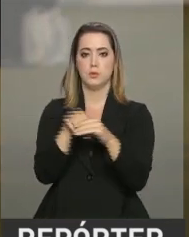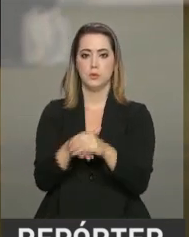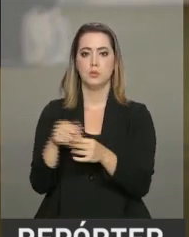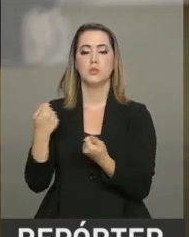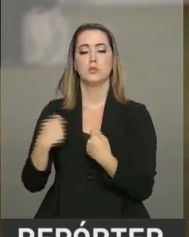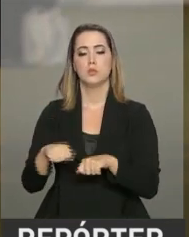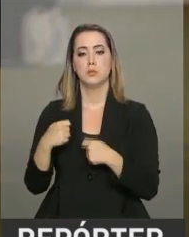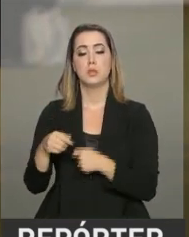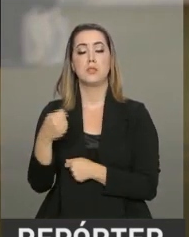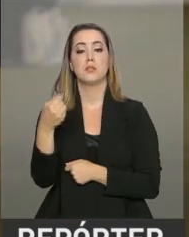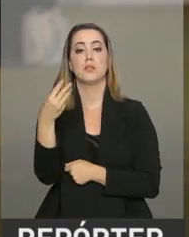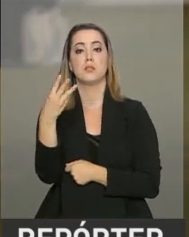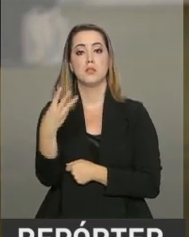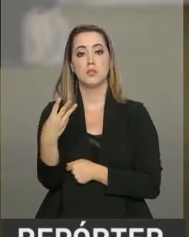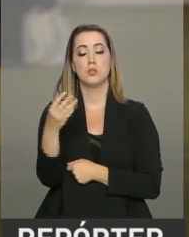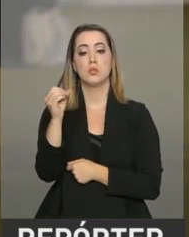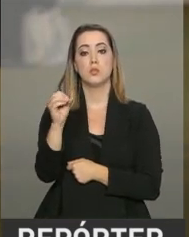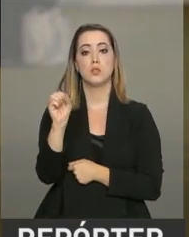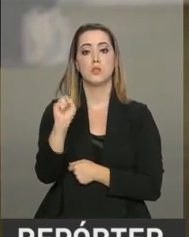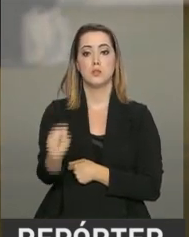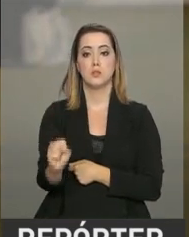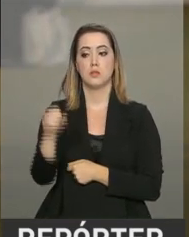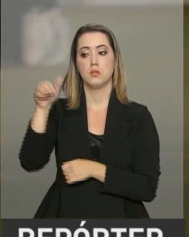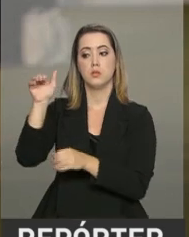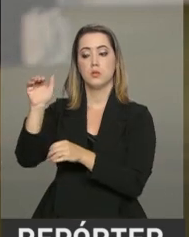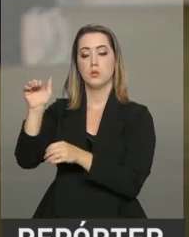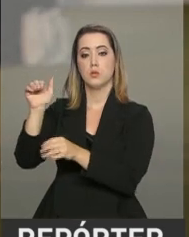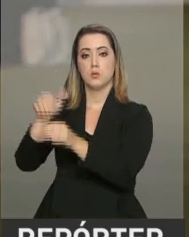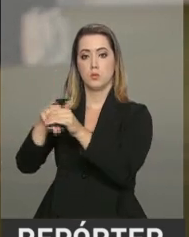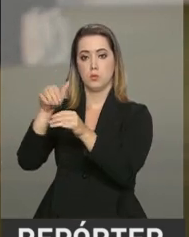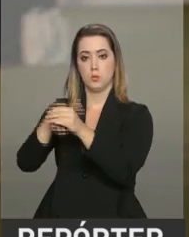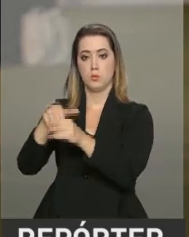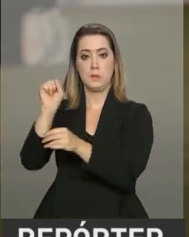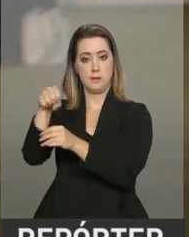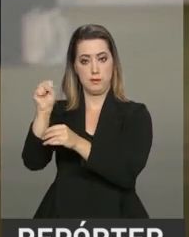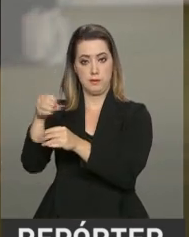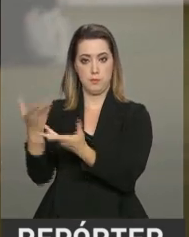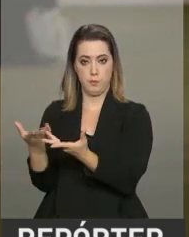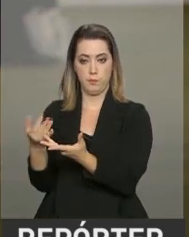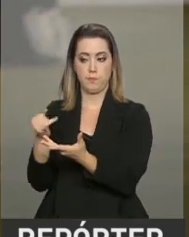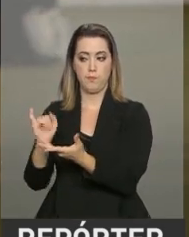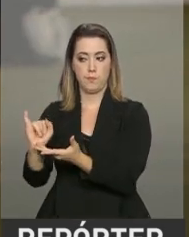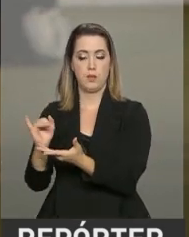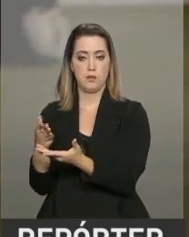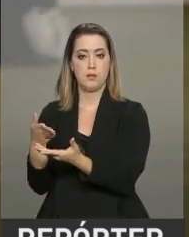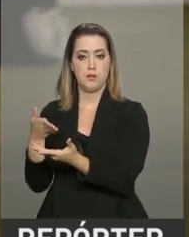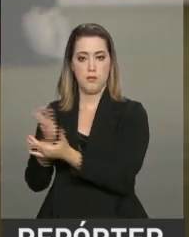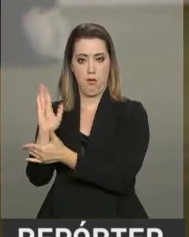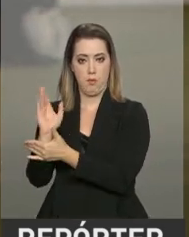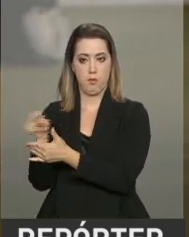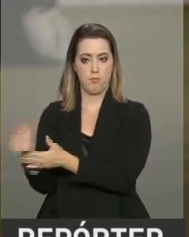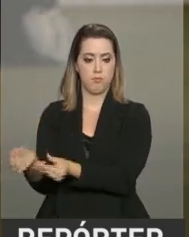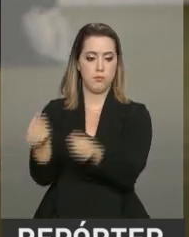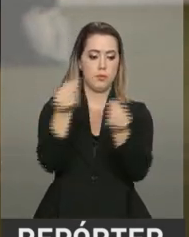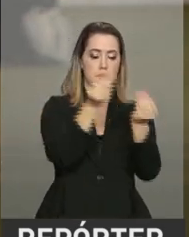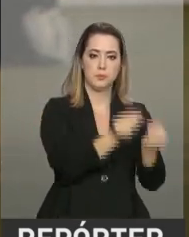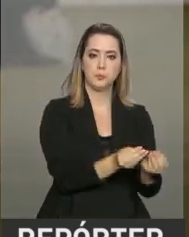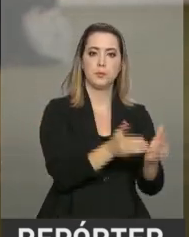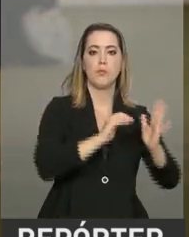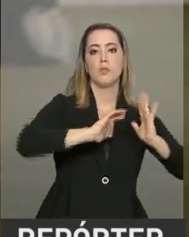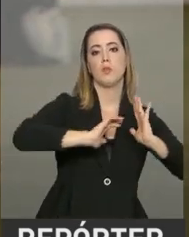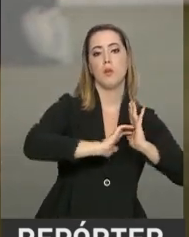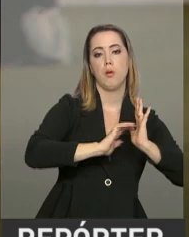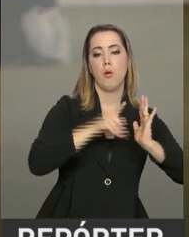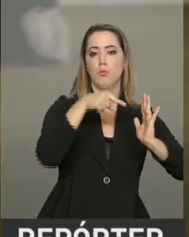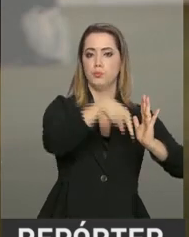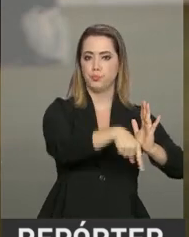menos 308 votos favoráveis dos deputados caso isso ocorra ela segue para o Senado lá também o